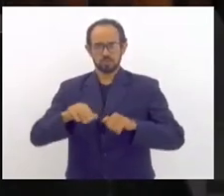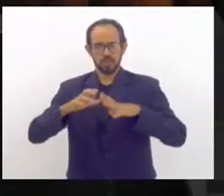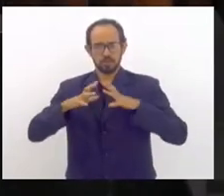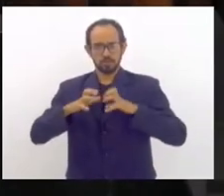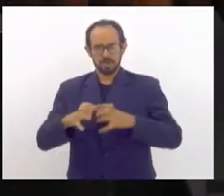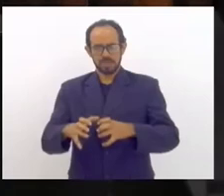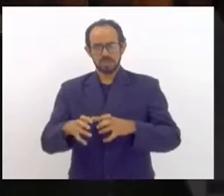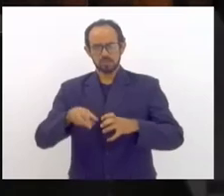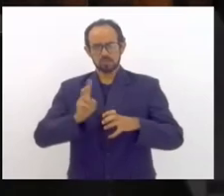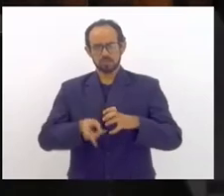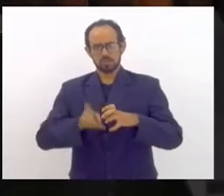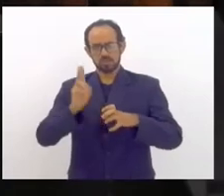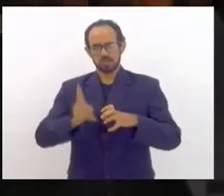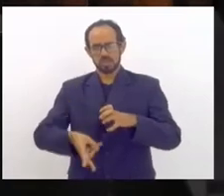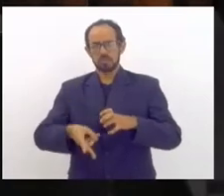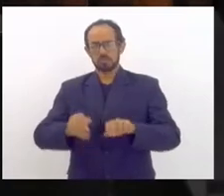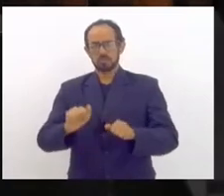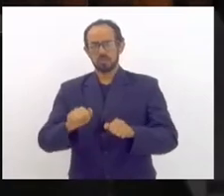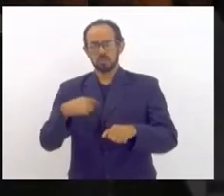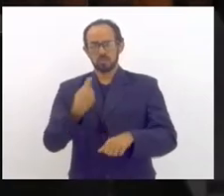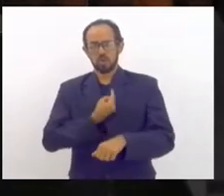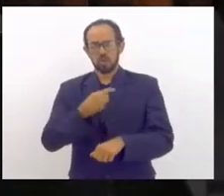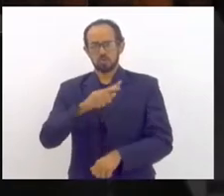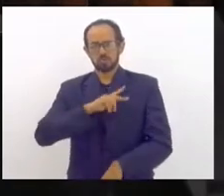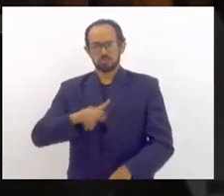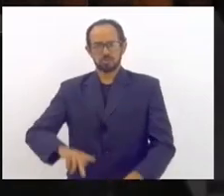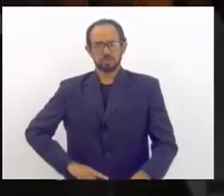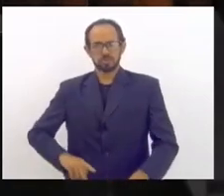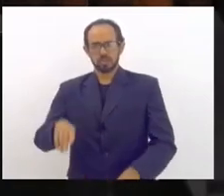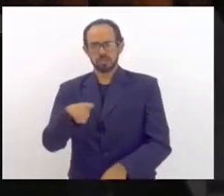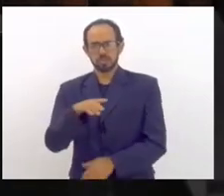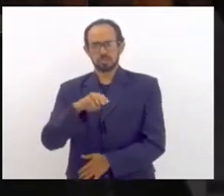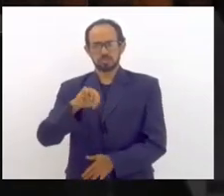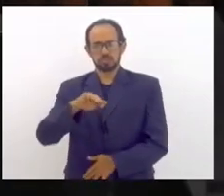Segurança Pública, pauta com o nosso presidente Márcio Gualbert,